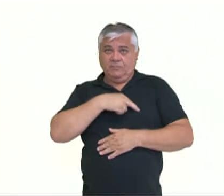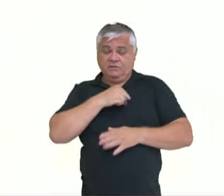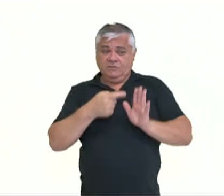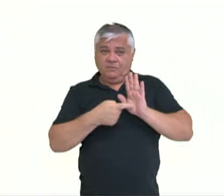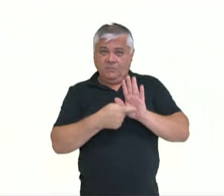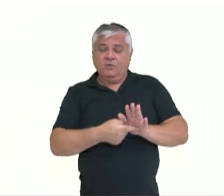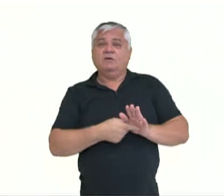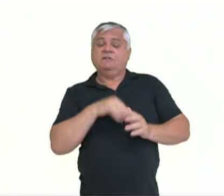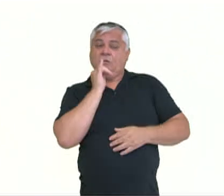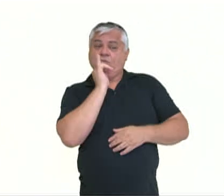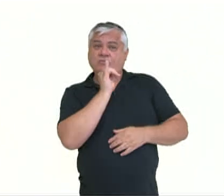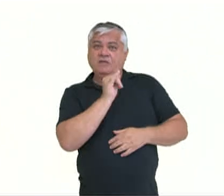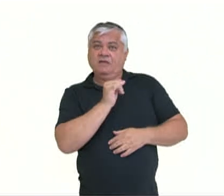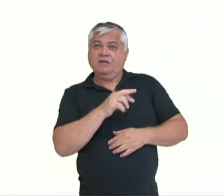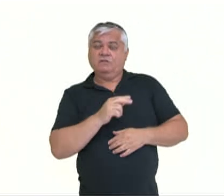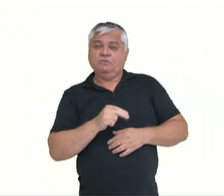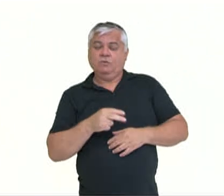observador,